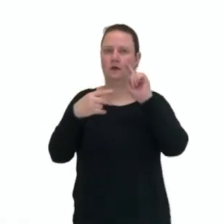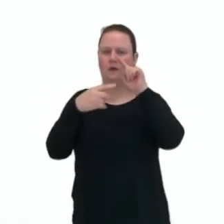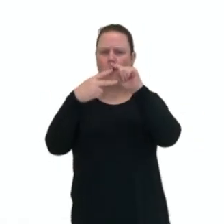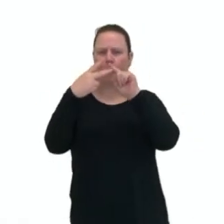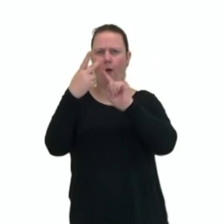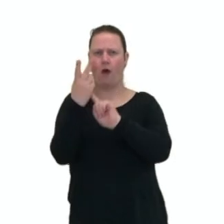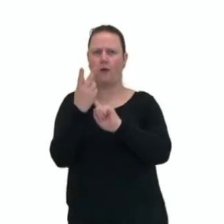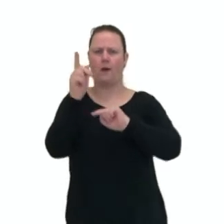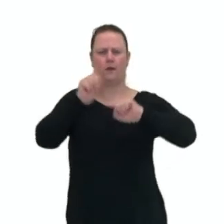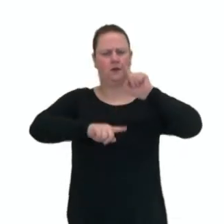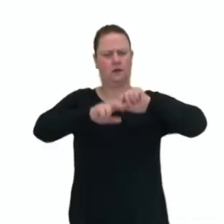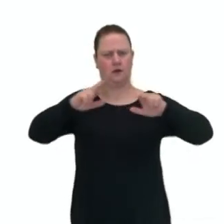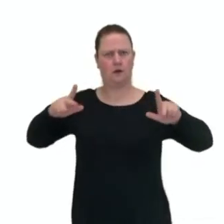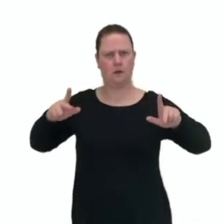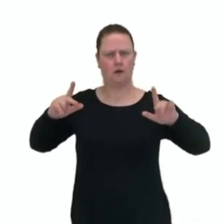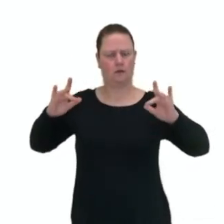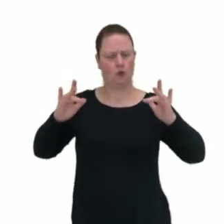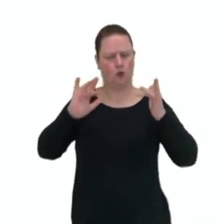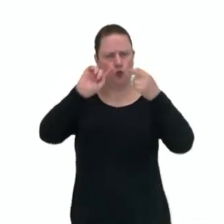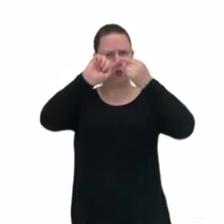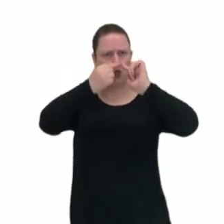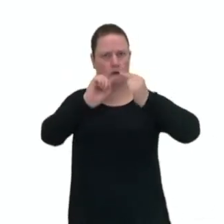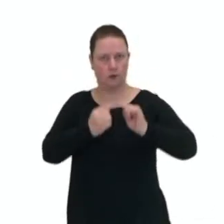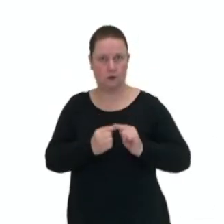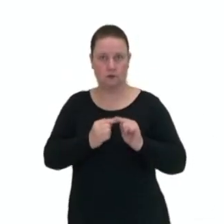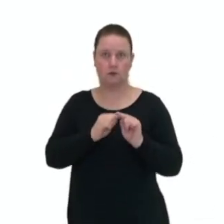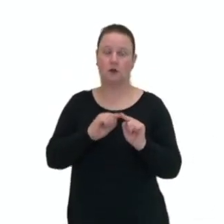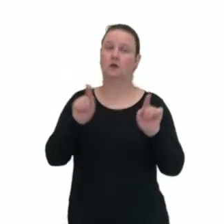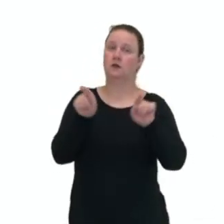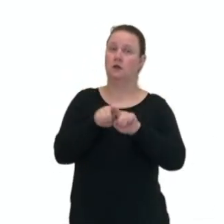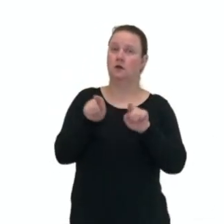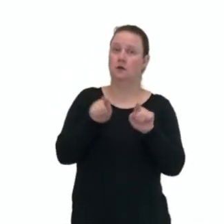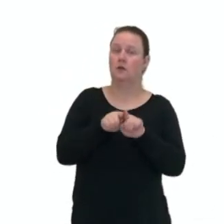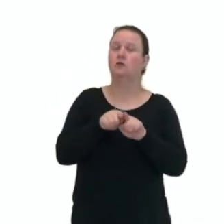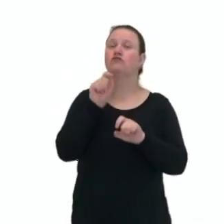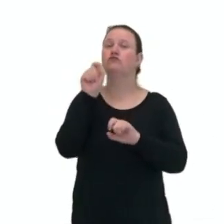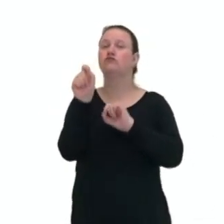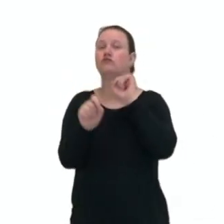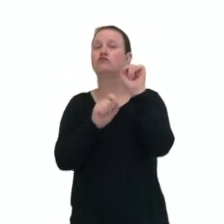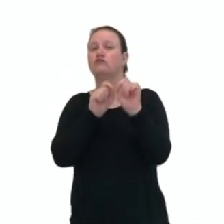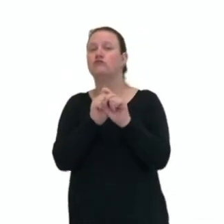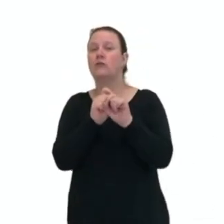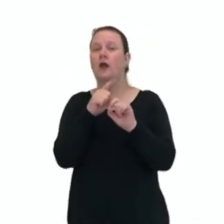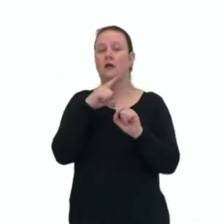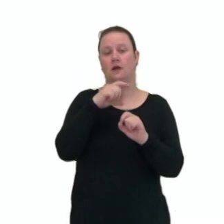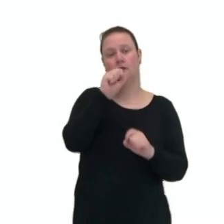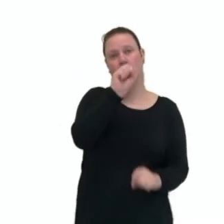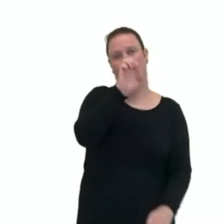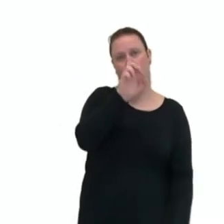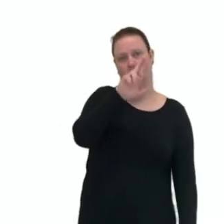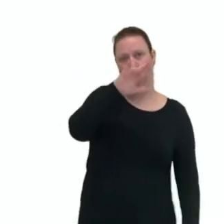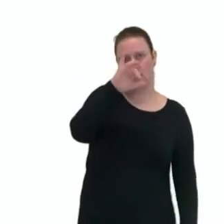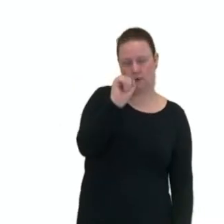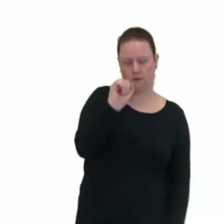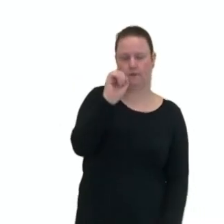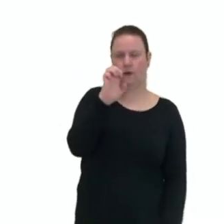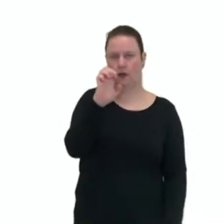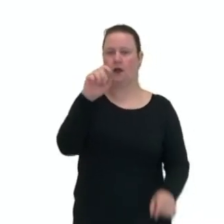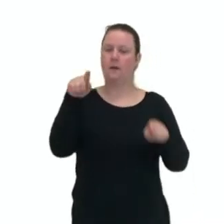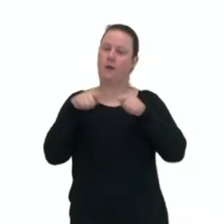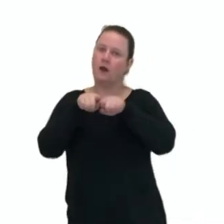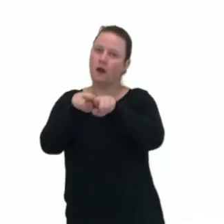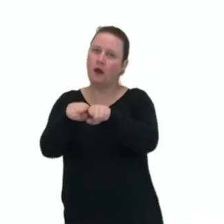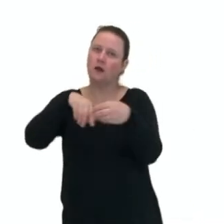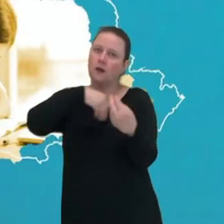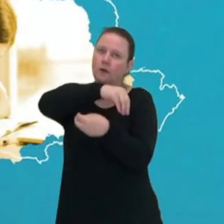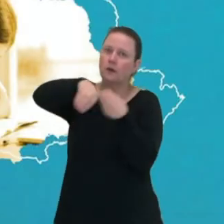que fazem parte desse circuito elétrico e o conceito de um circuito elétrico em série, paralelo e misto.